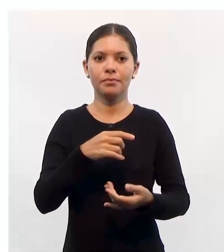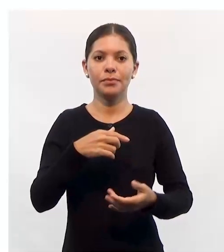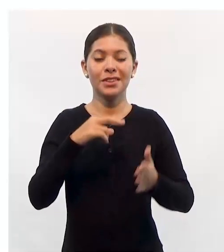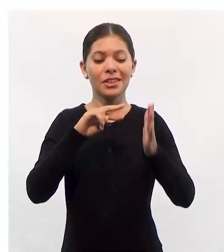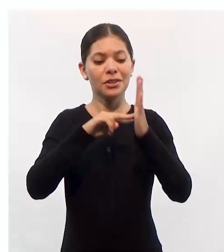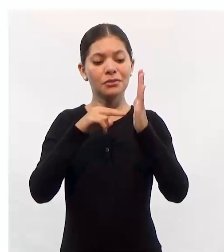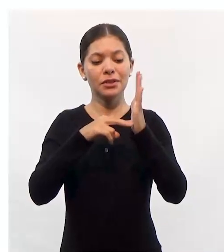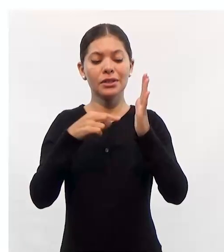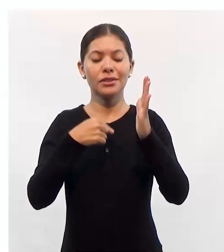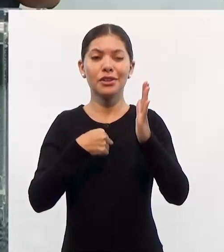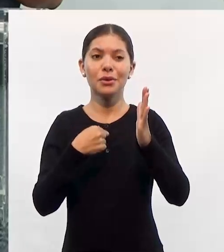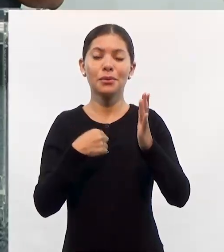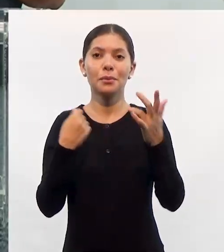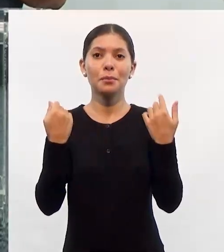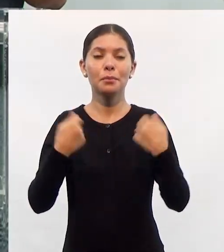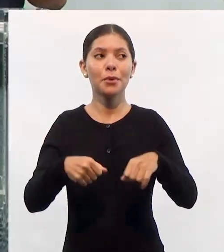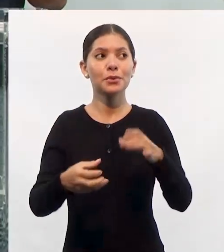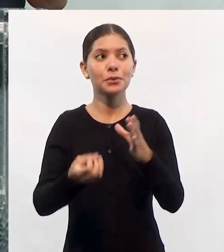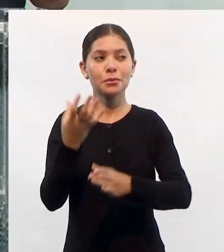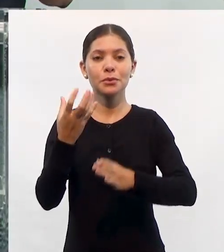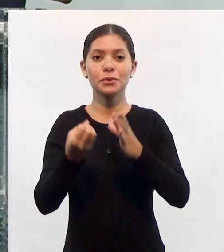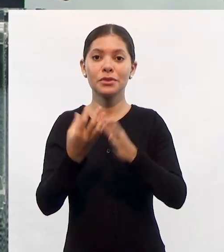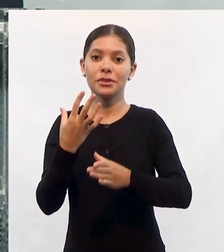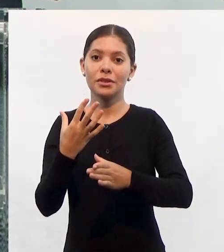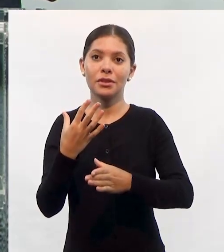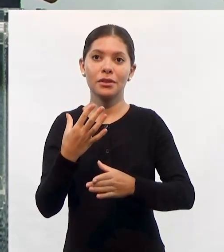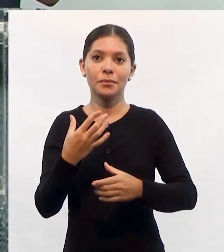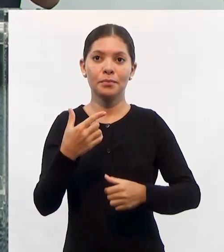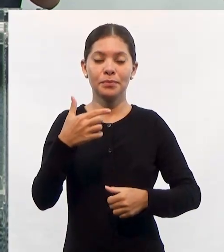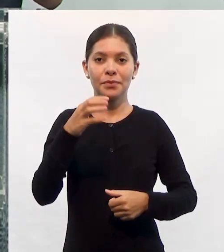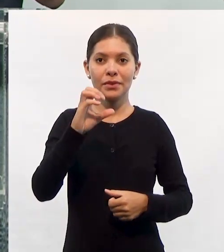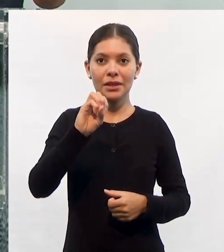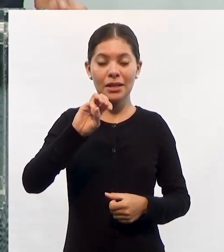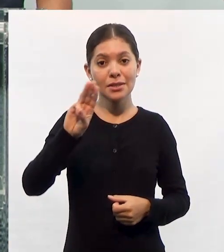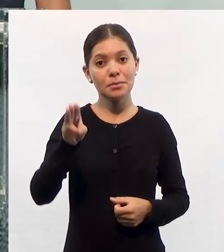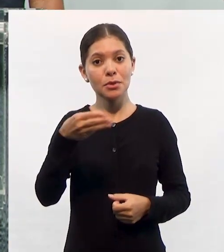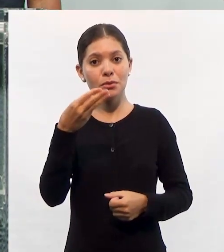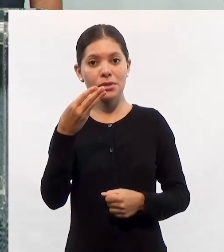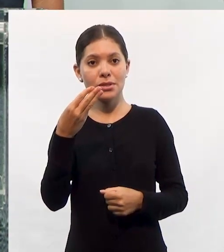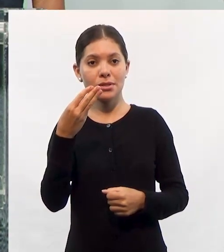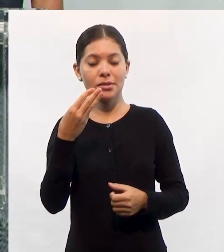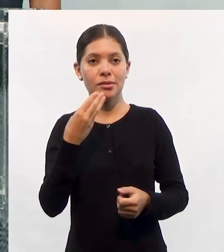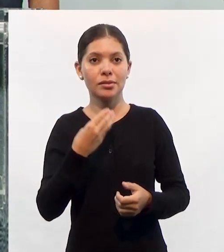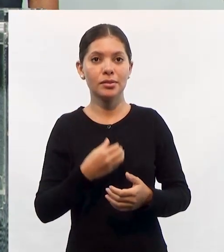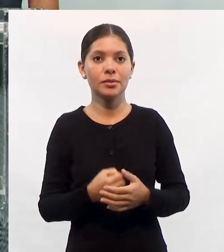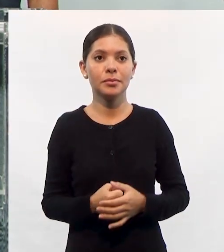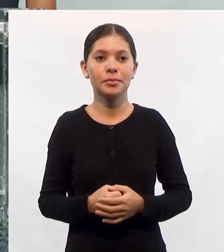significa que eu tenho uma capacidade ociosa de produção de 10 milhões de litros de leite.